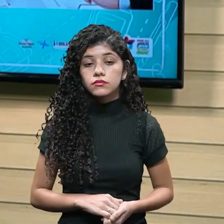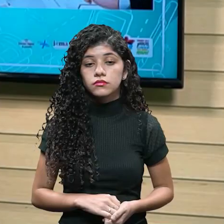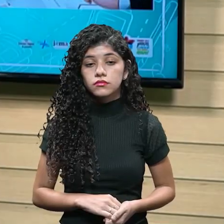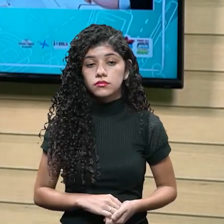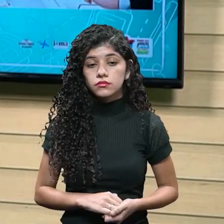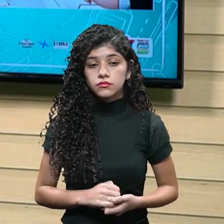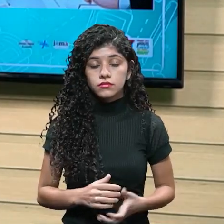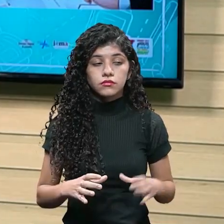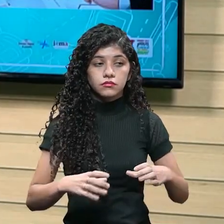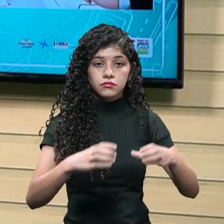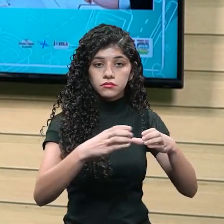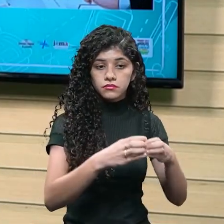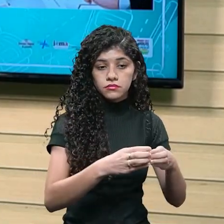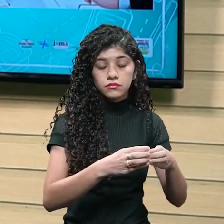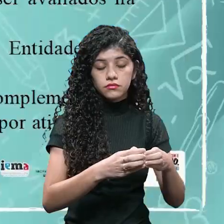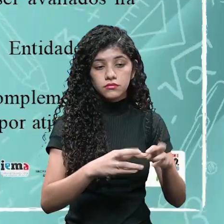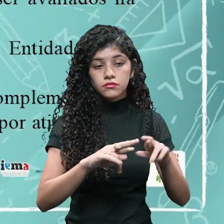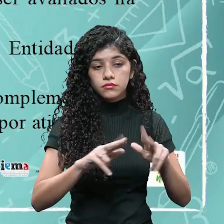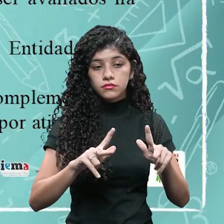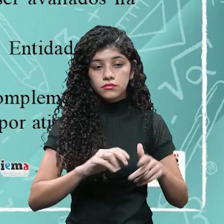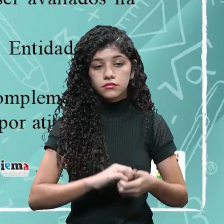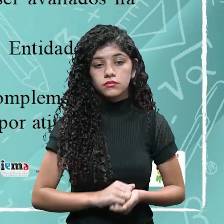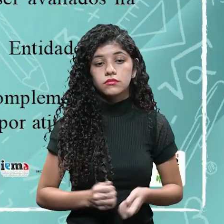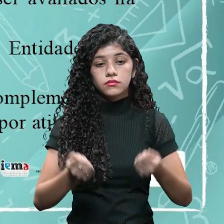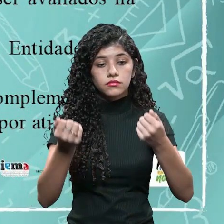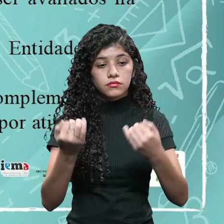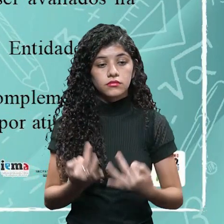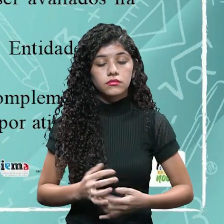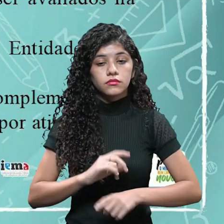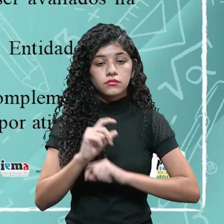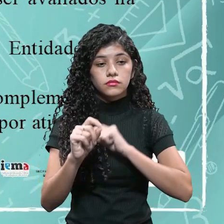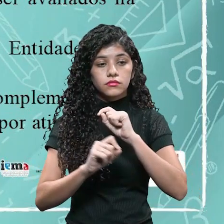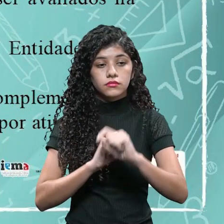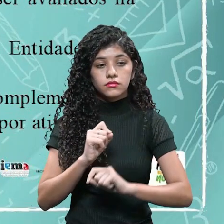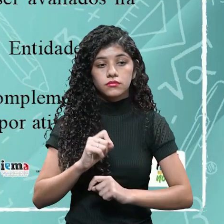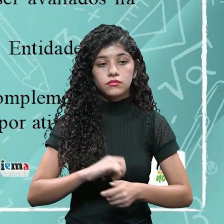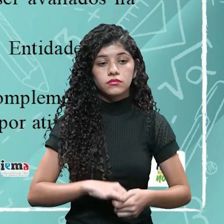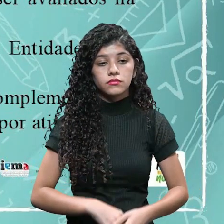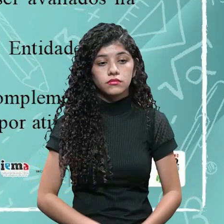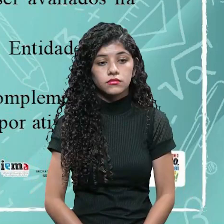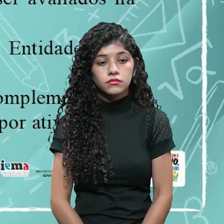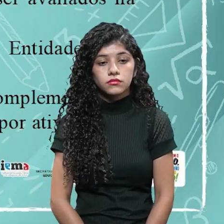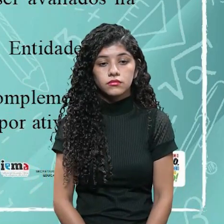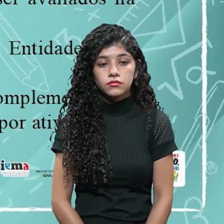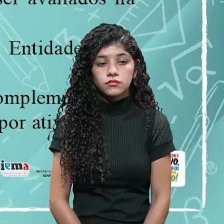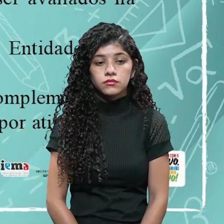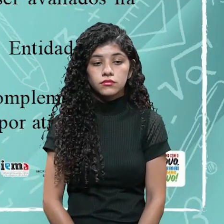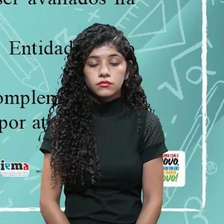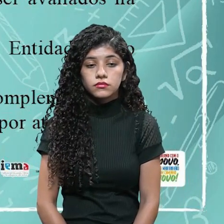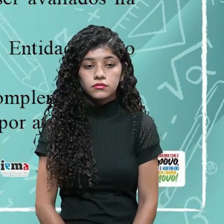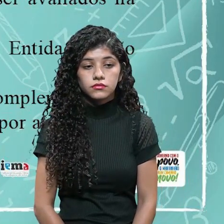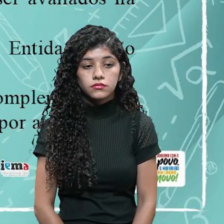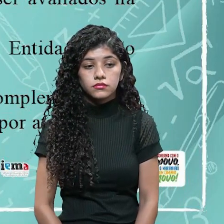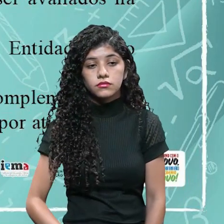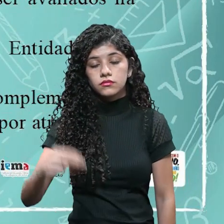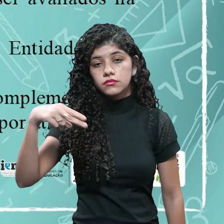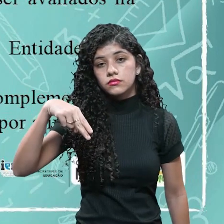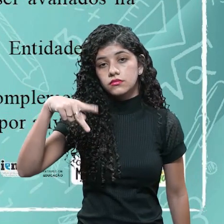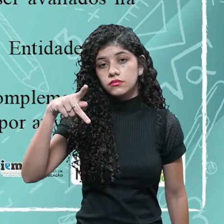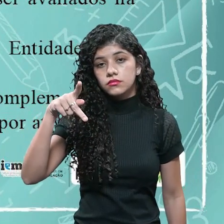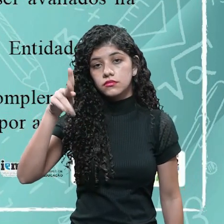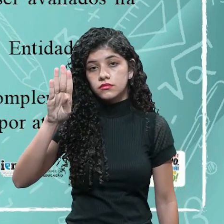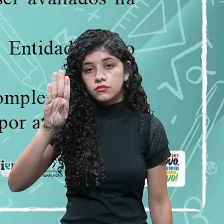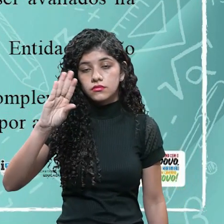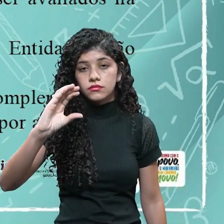dia a dia, ou uma cooperativa. Vamos falar um pouco aqui sobre a norma brasileira técnica de contabilidade, a